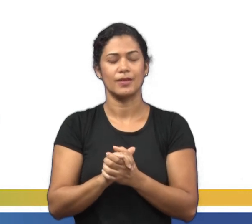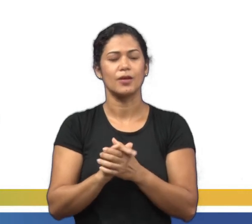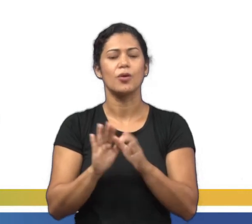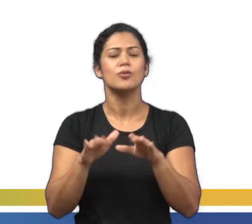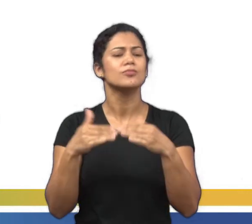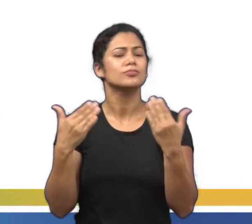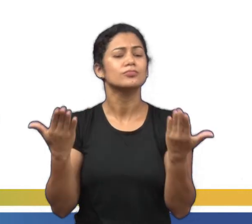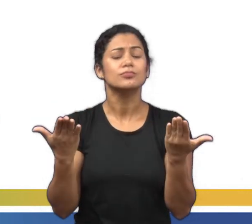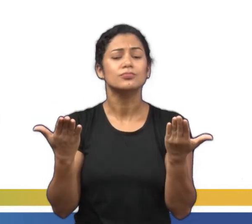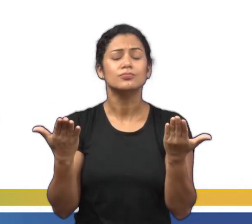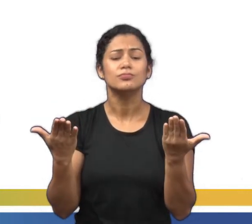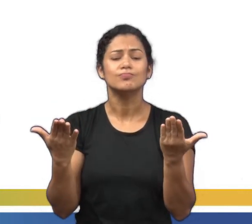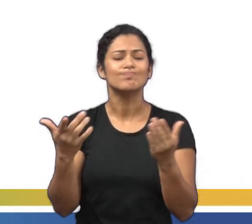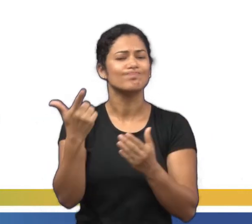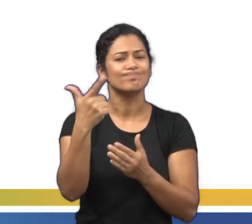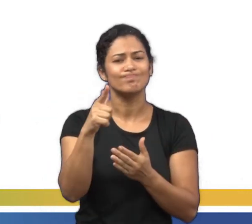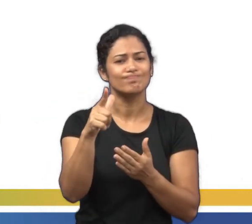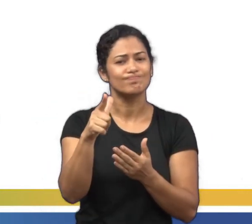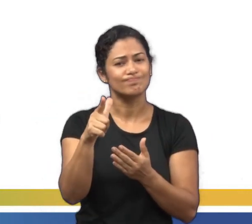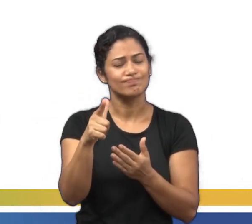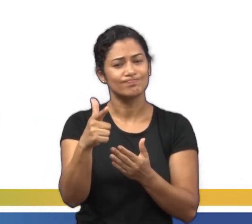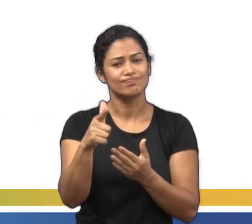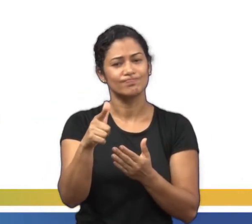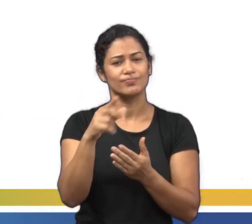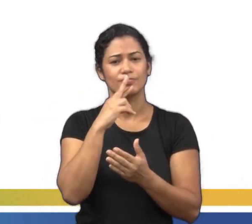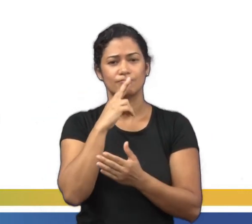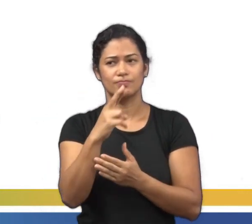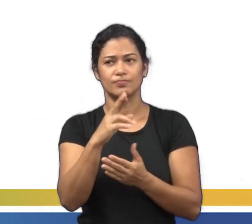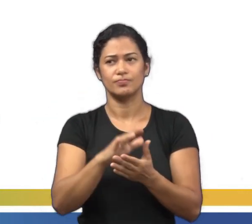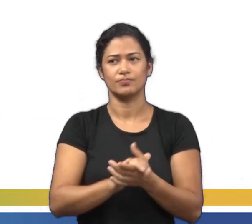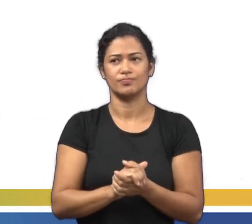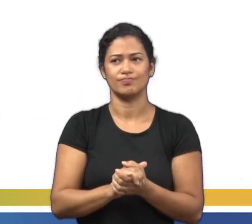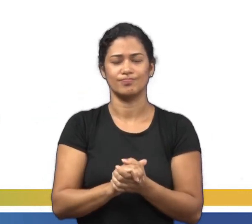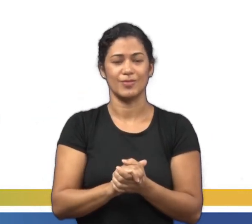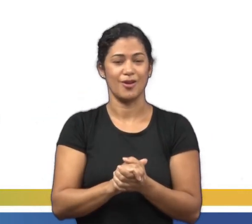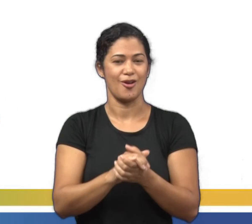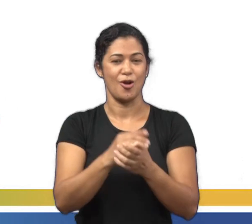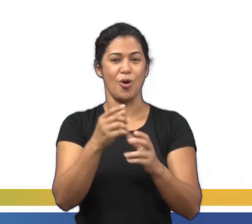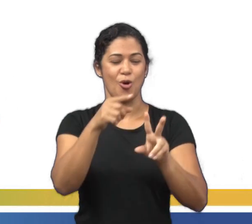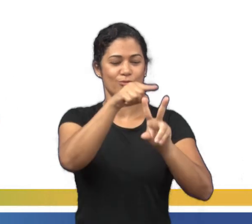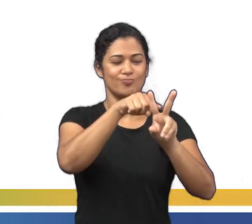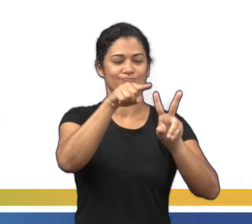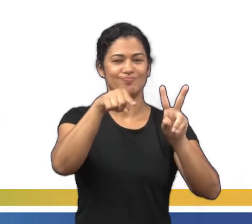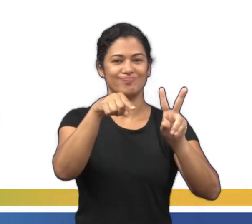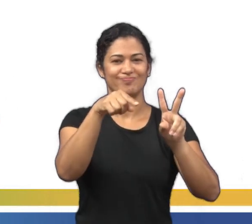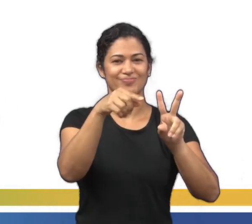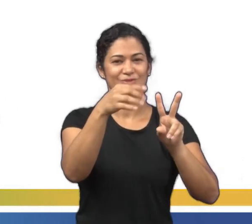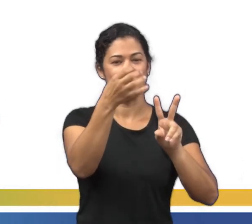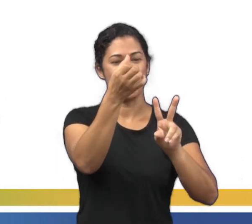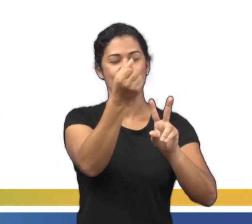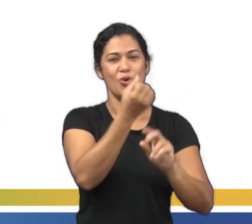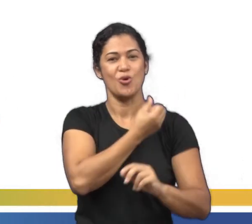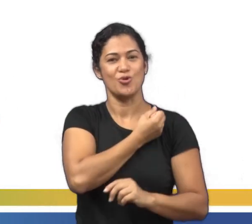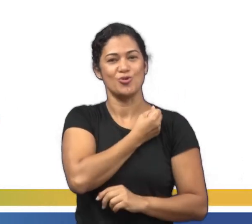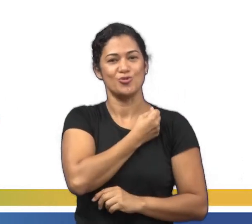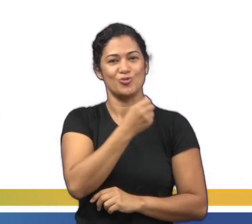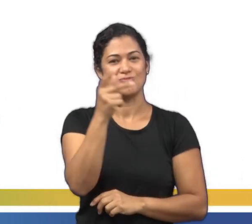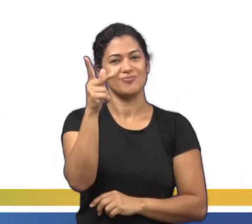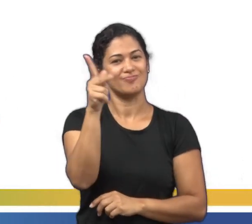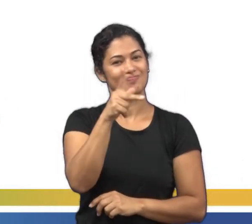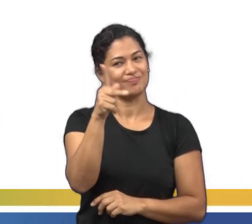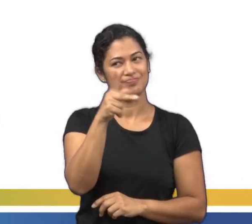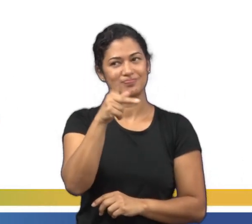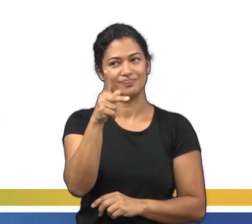delas não tem solução? Na letra C, ó, índice par. E dentro tem o número negativo. Logo,